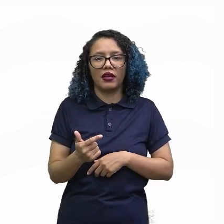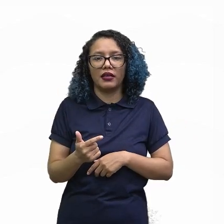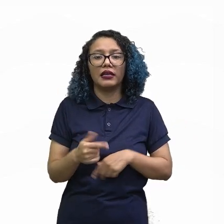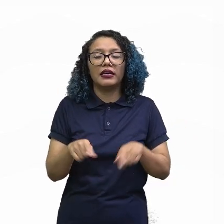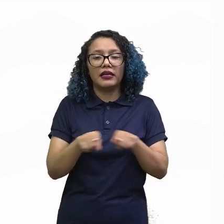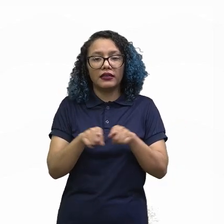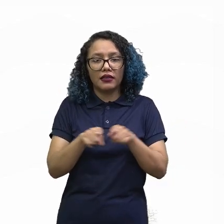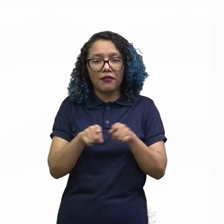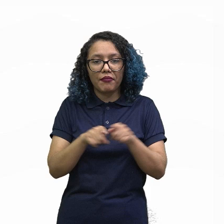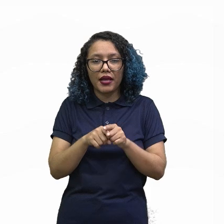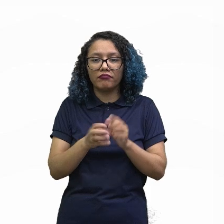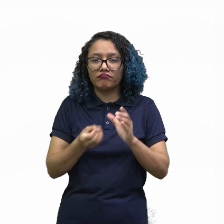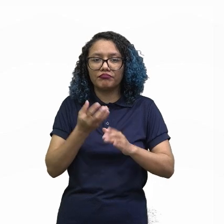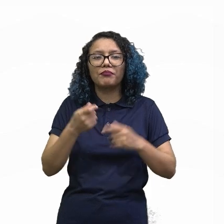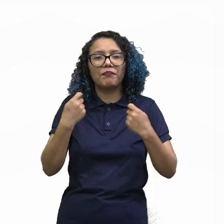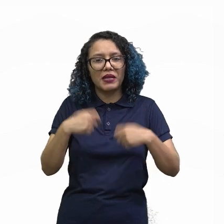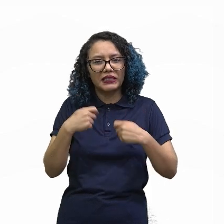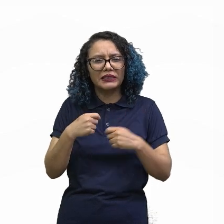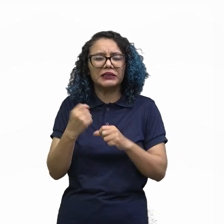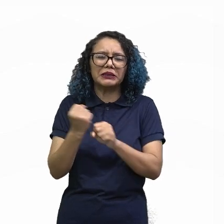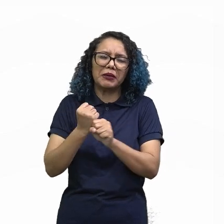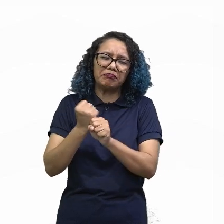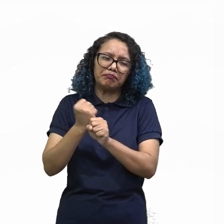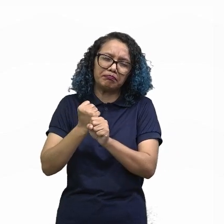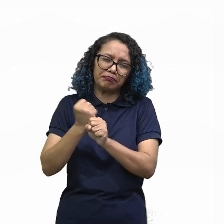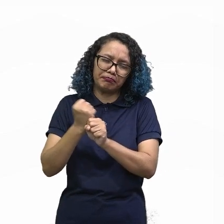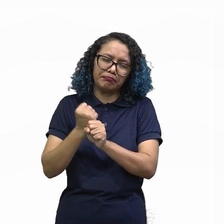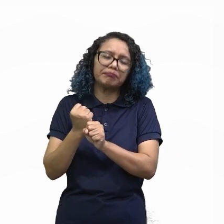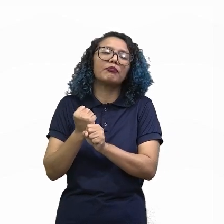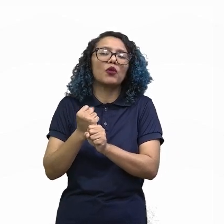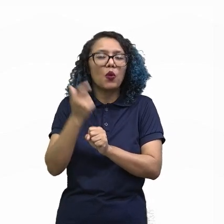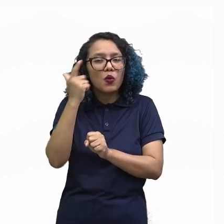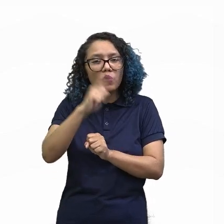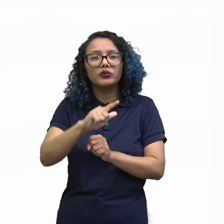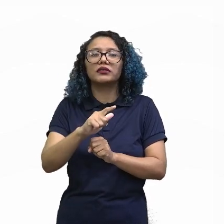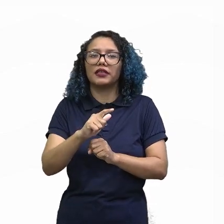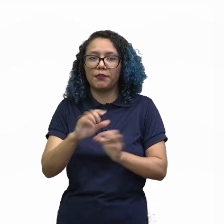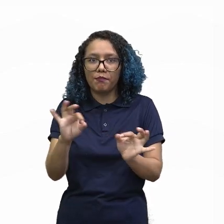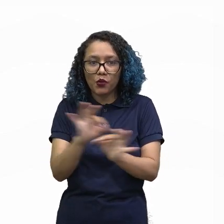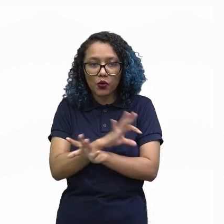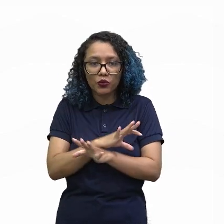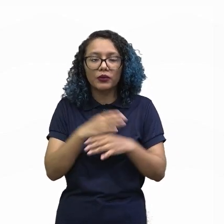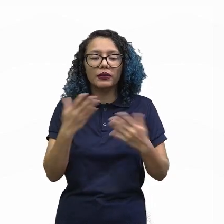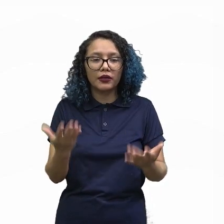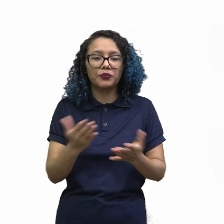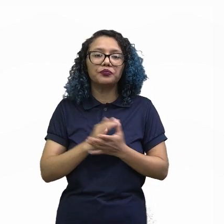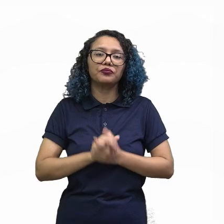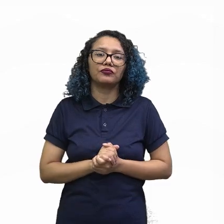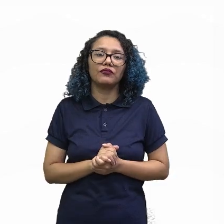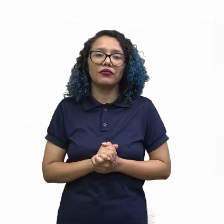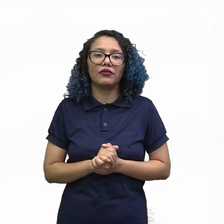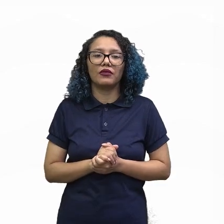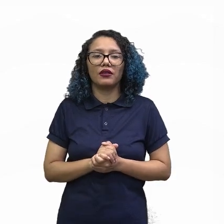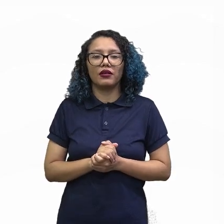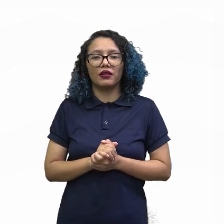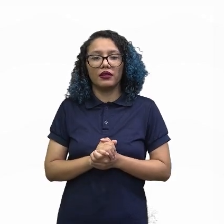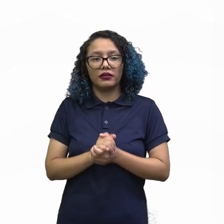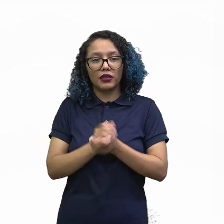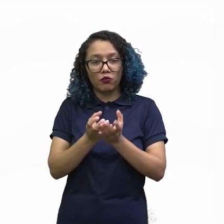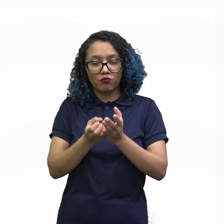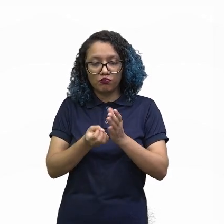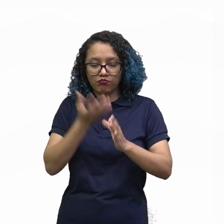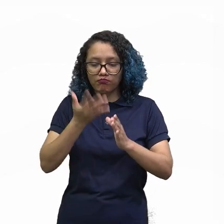também depende de milhões e milhões de anos para ser formado. A geração de energia elétrica usando os